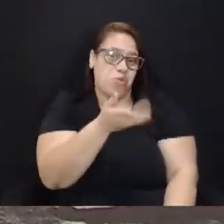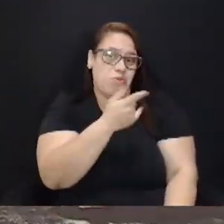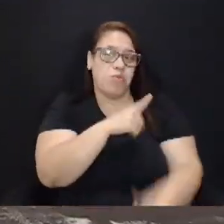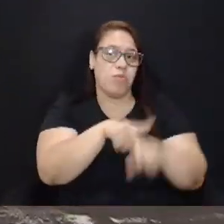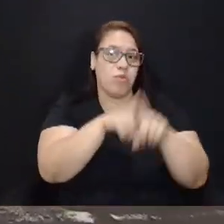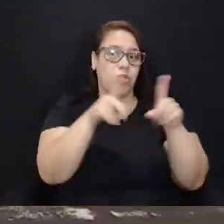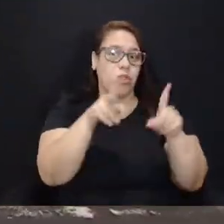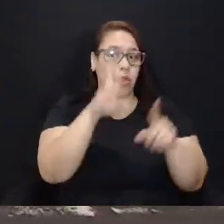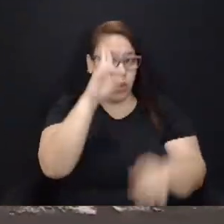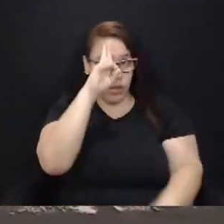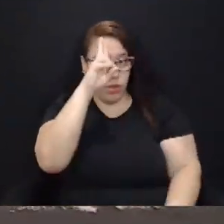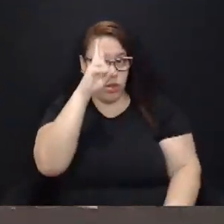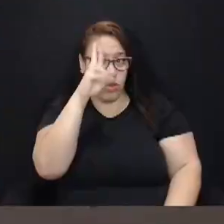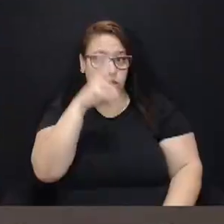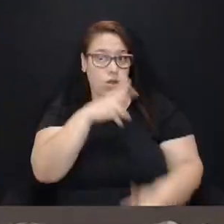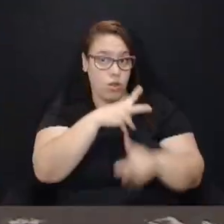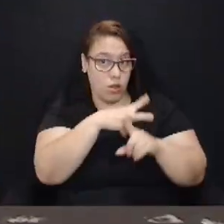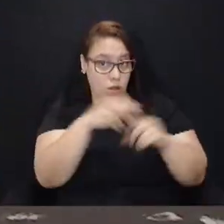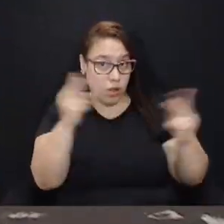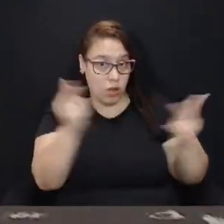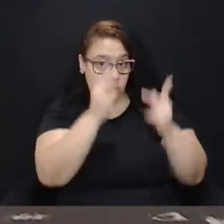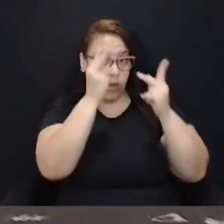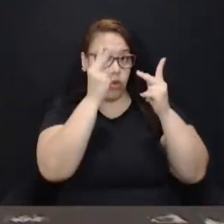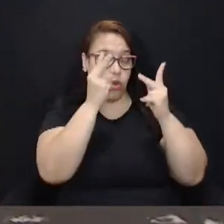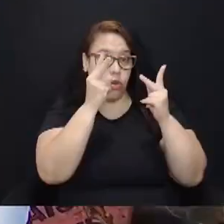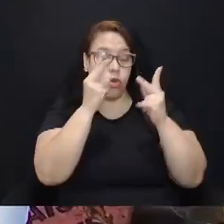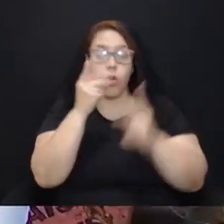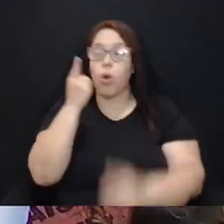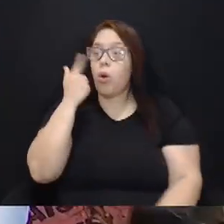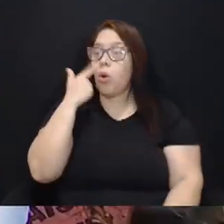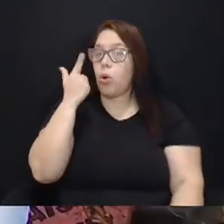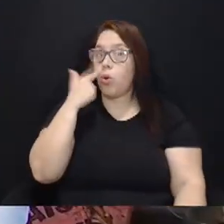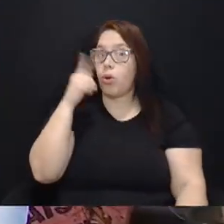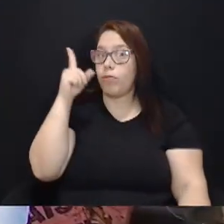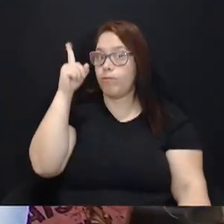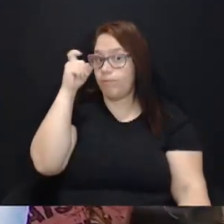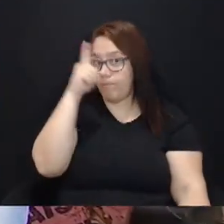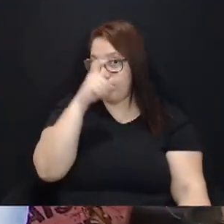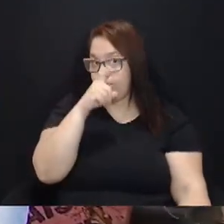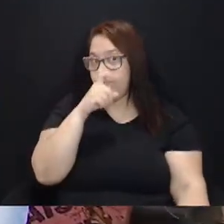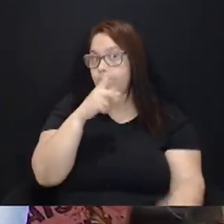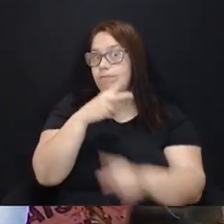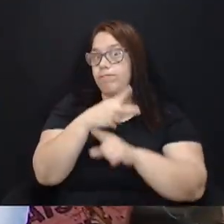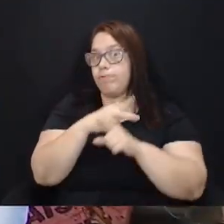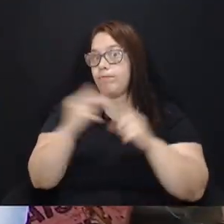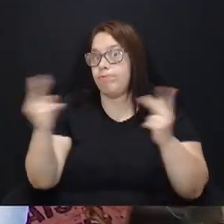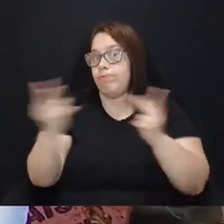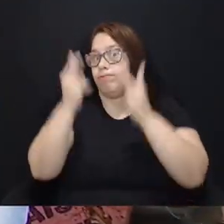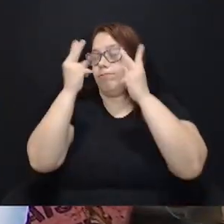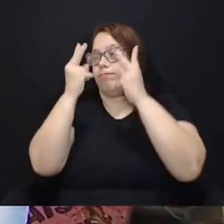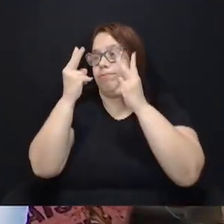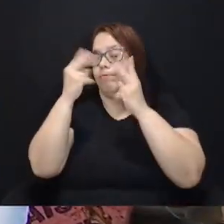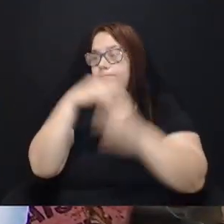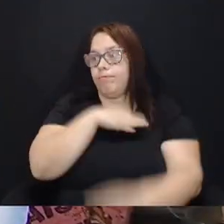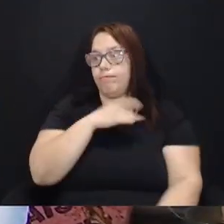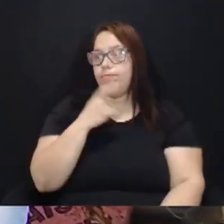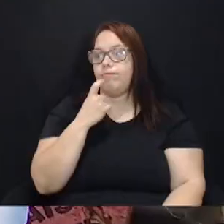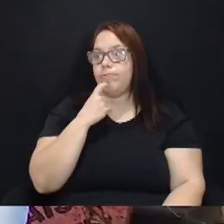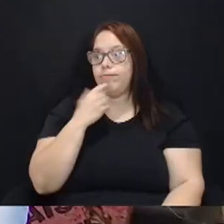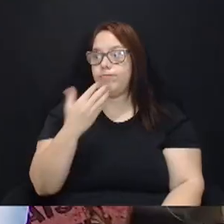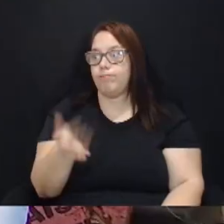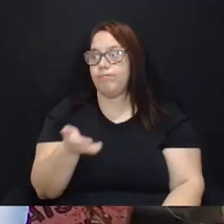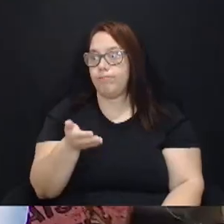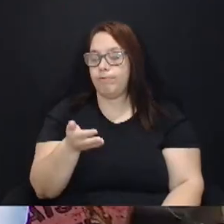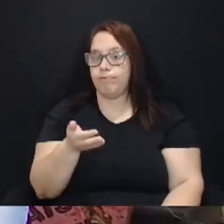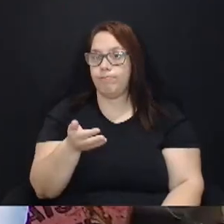essa conquista. Olha, é difícil você conquistar algo numa cidade do tamanho de Campinas, né?